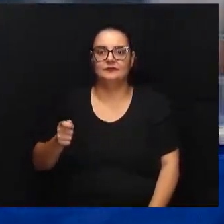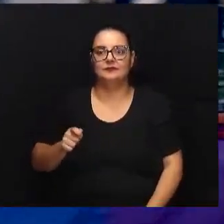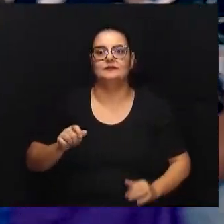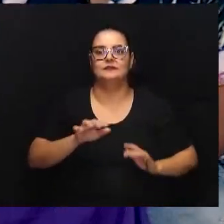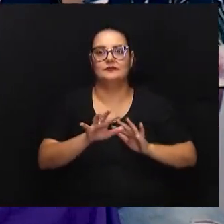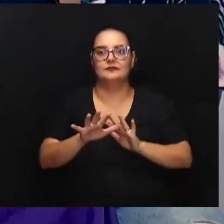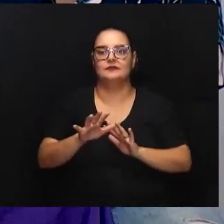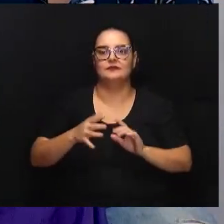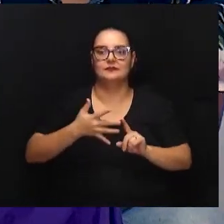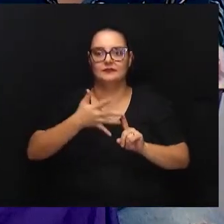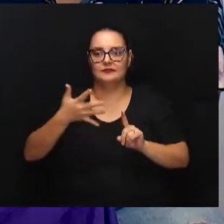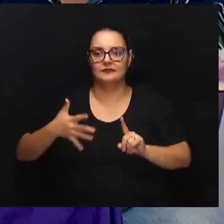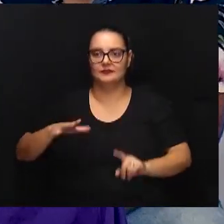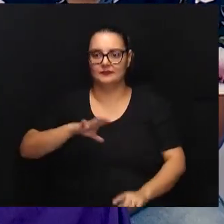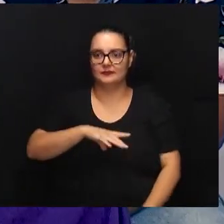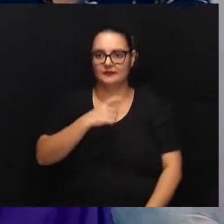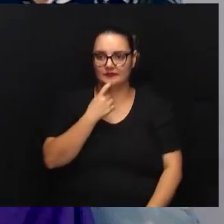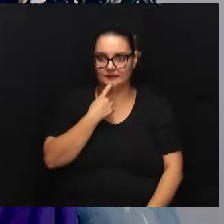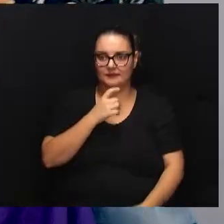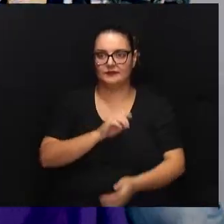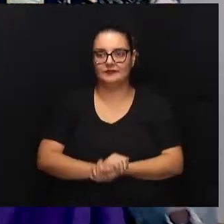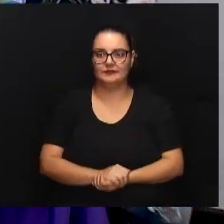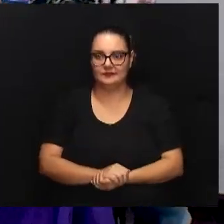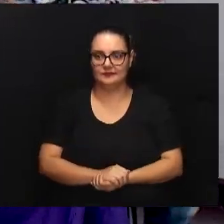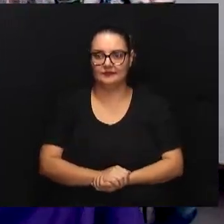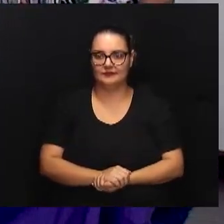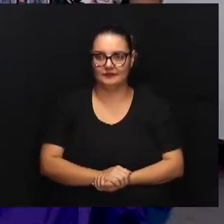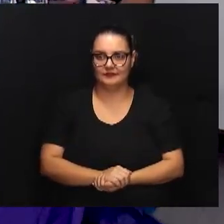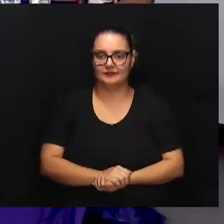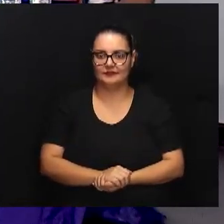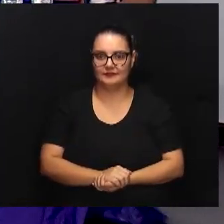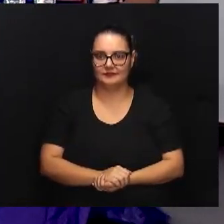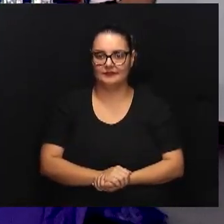estou presidente da Associação da Parada LGBT de Campinas.